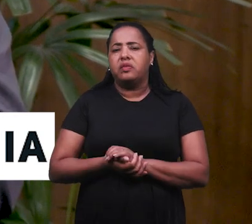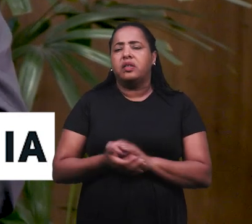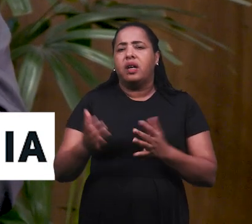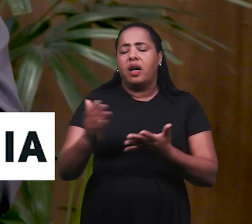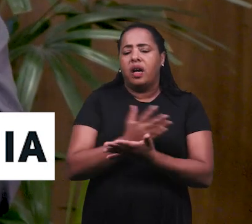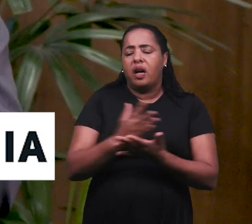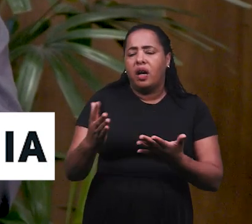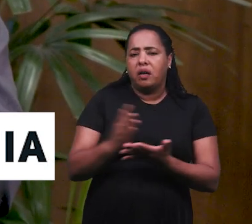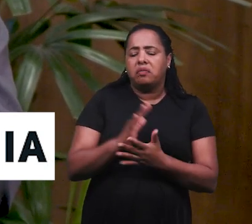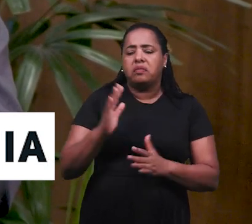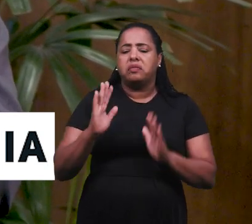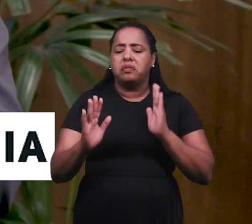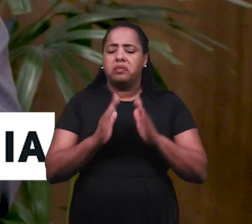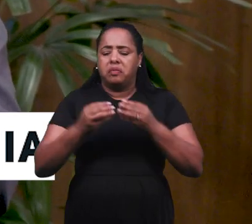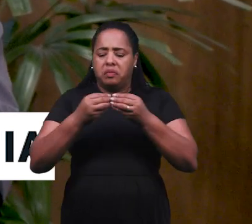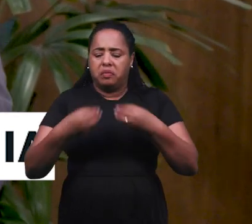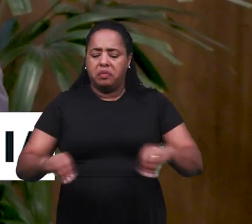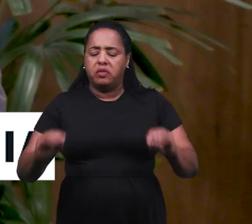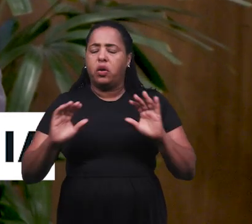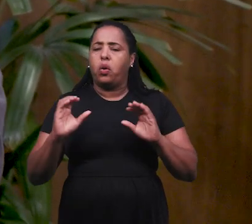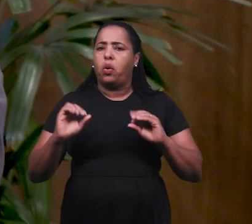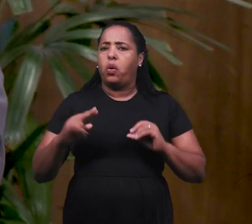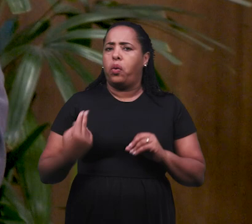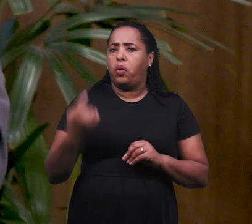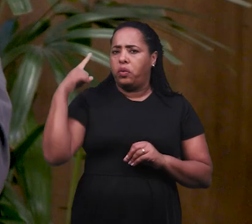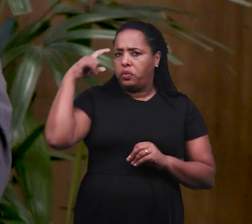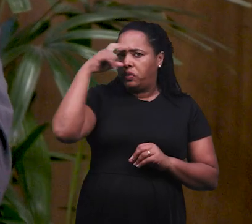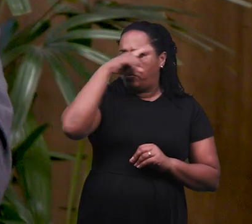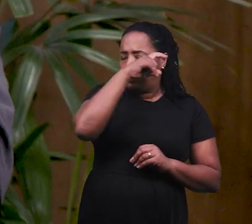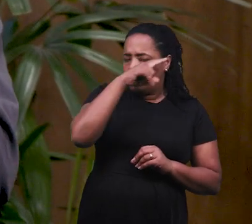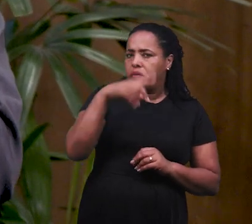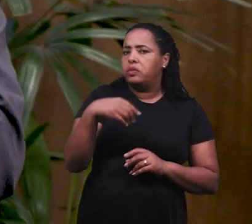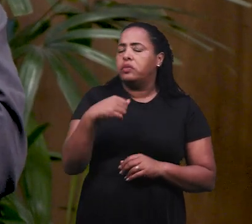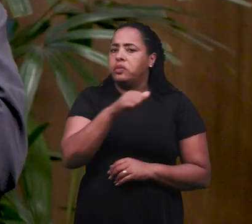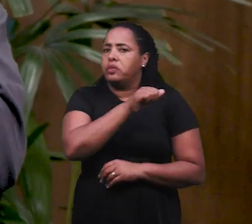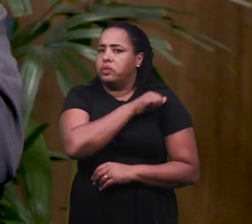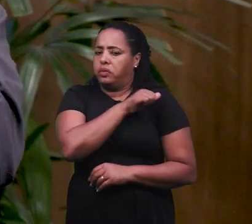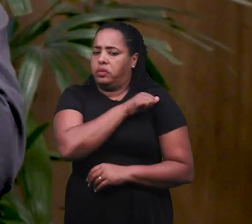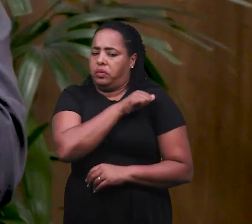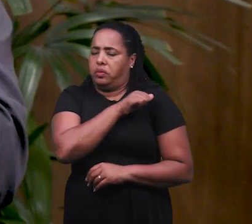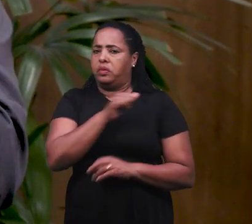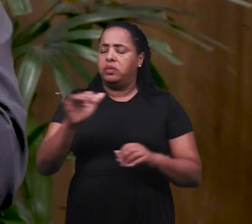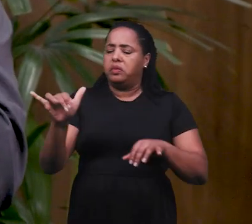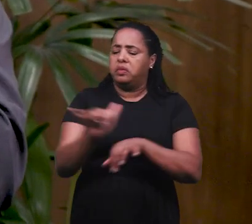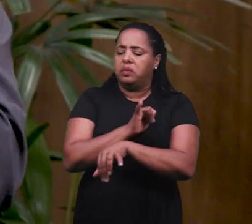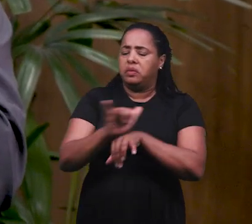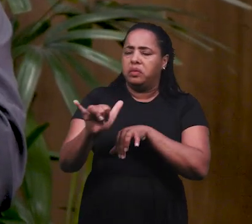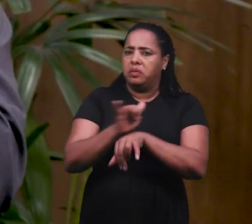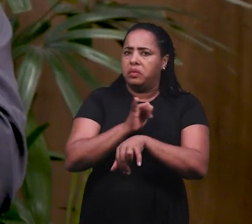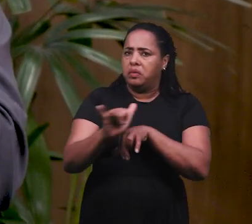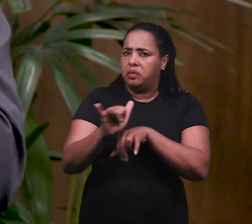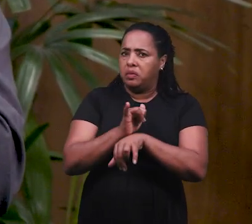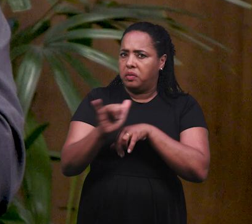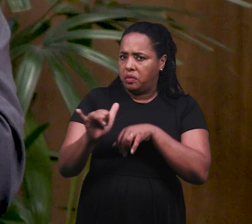situações assim de crises ou dificuldades dos estudantes, que estratégias que